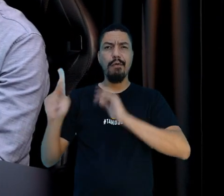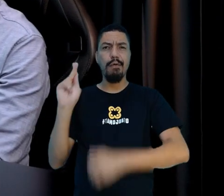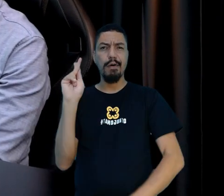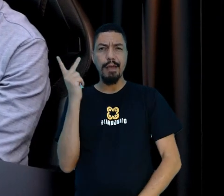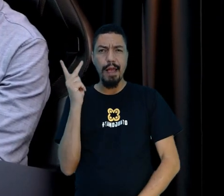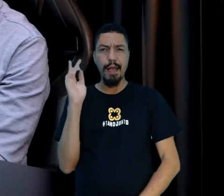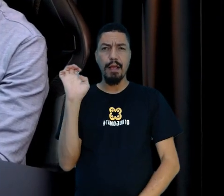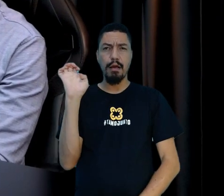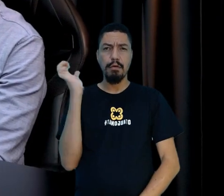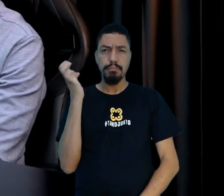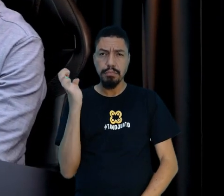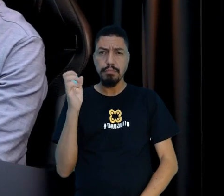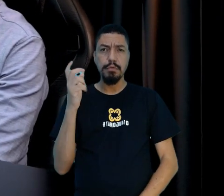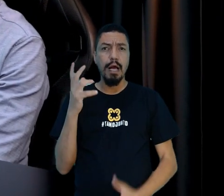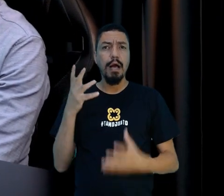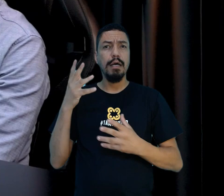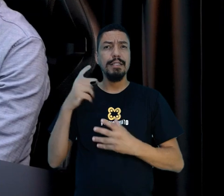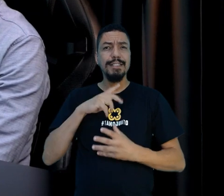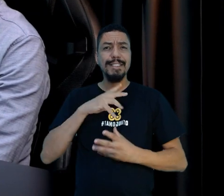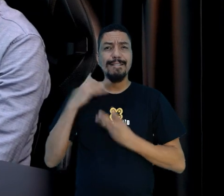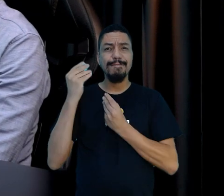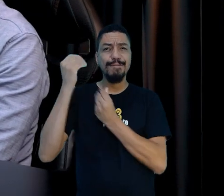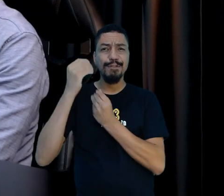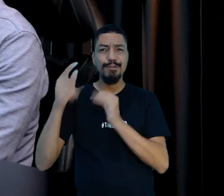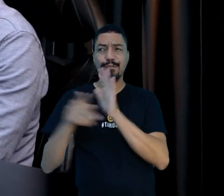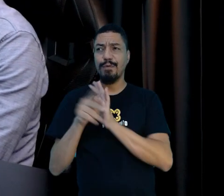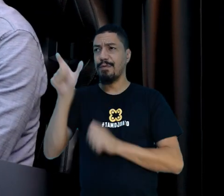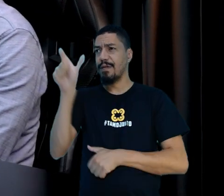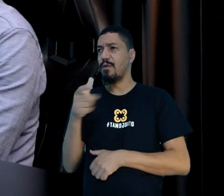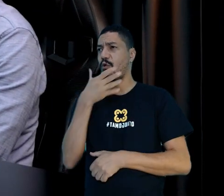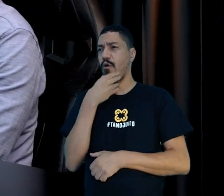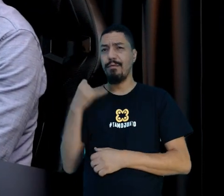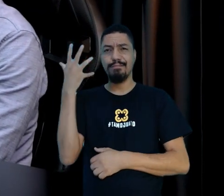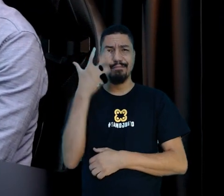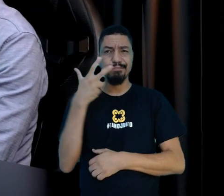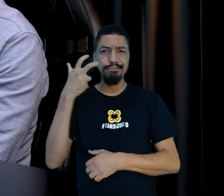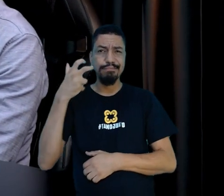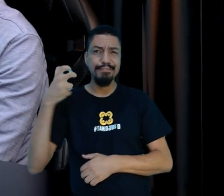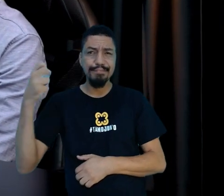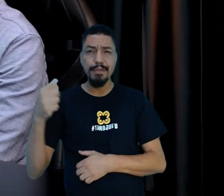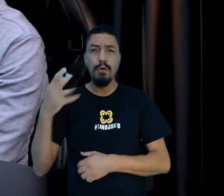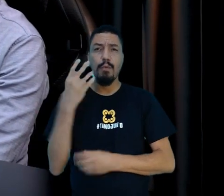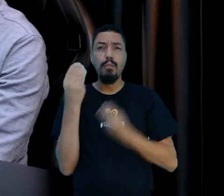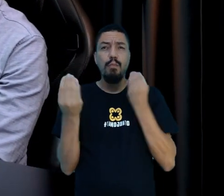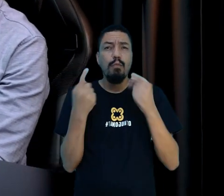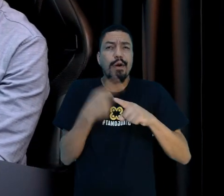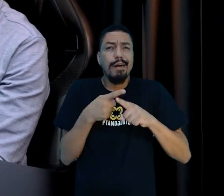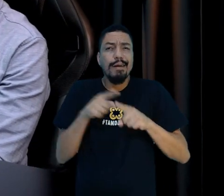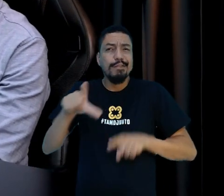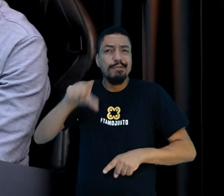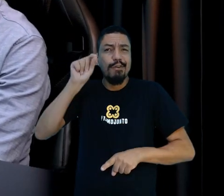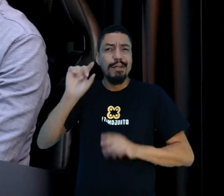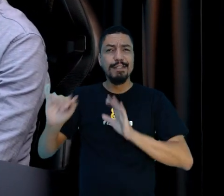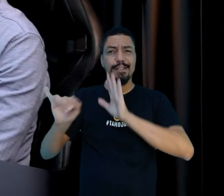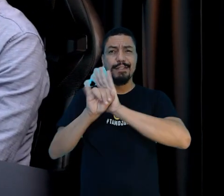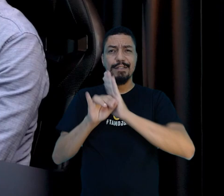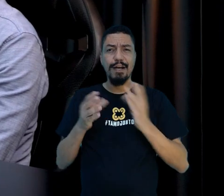enfim, né? Homens que têm práticas afetivos sexuais com outros homens. Por que que eles escolhem ter essas identidades ou não?